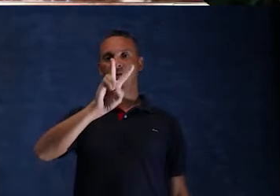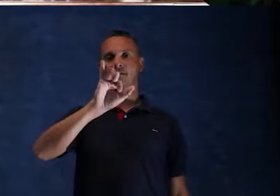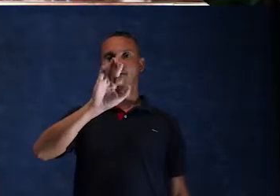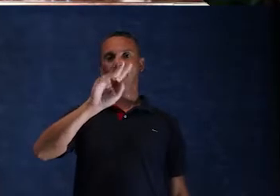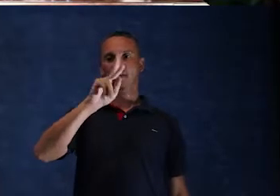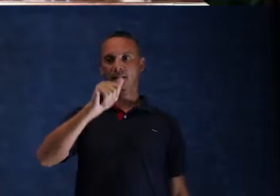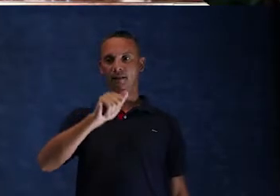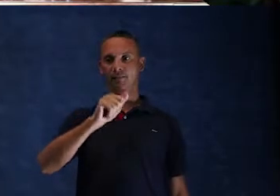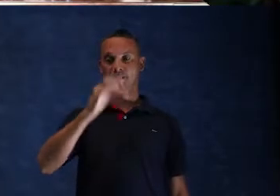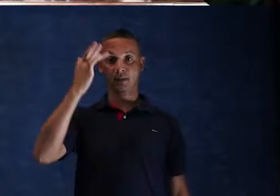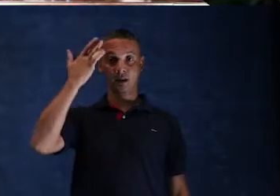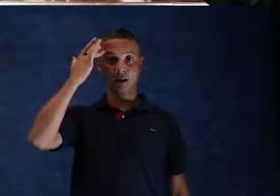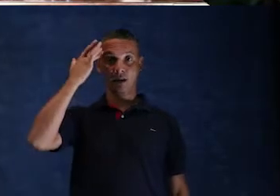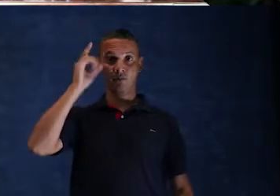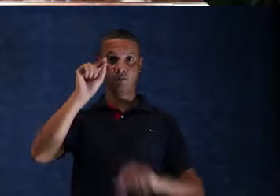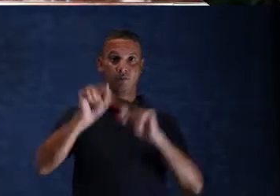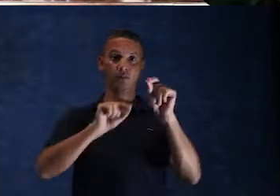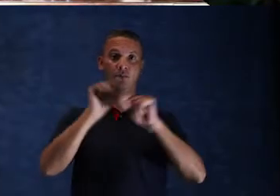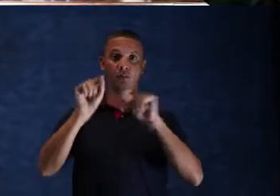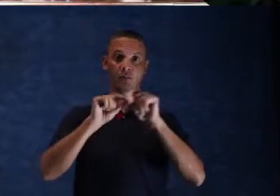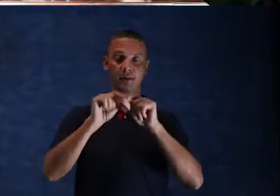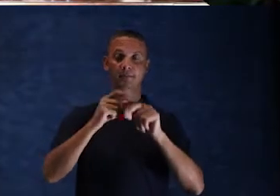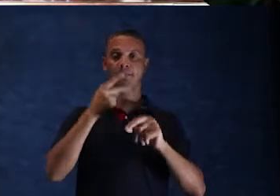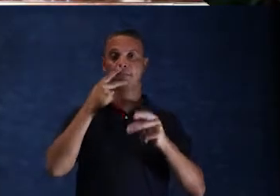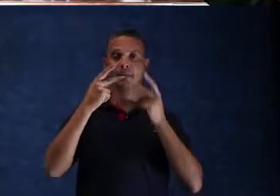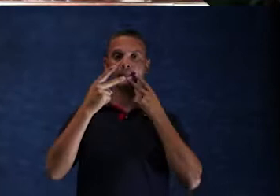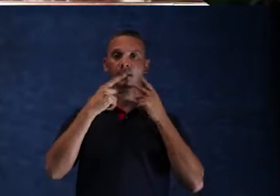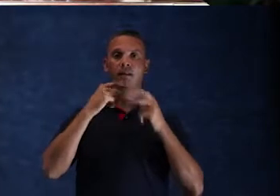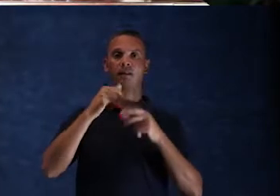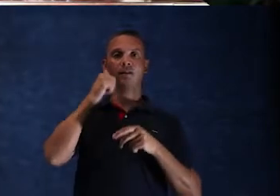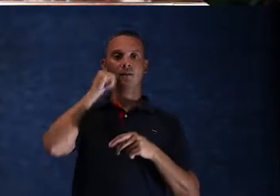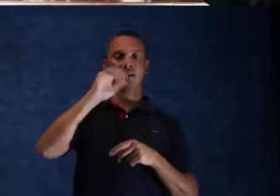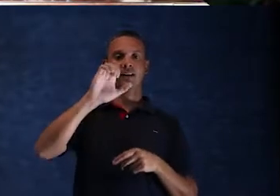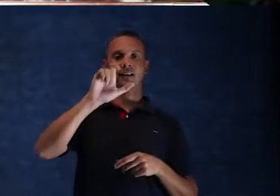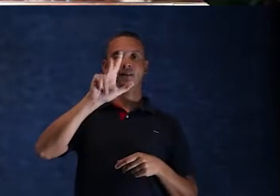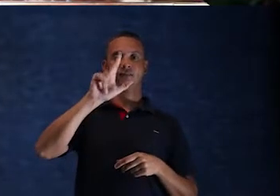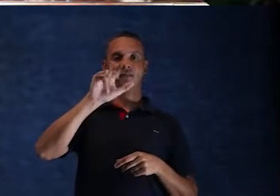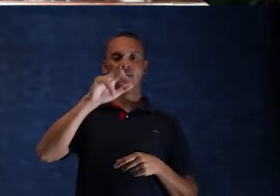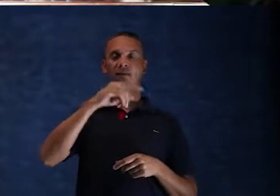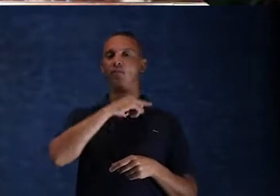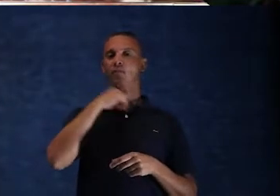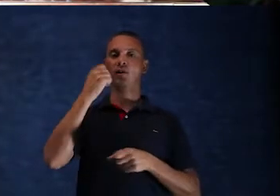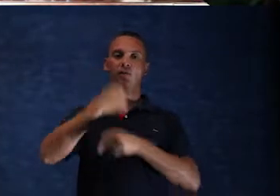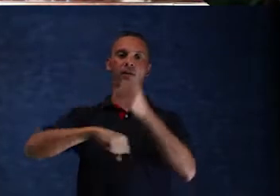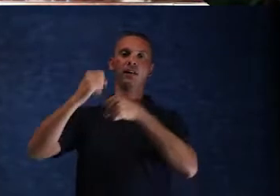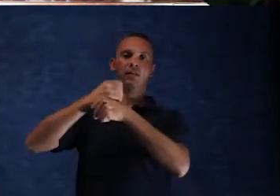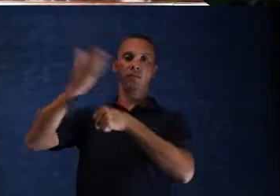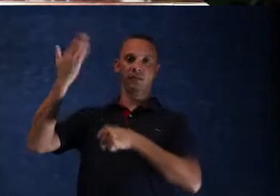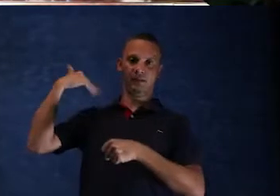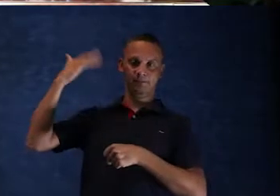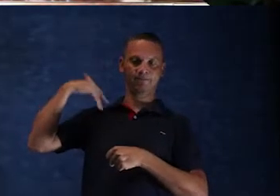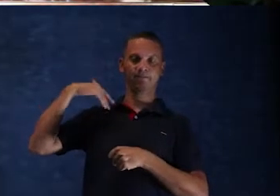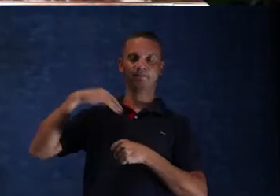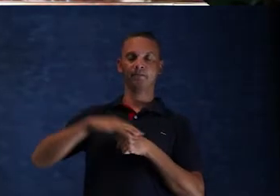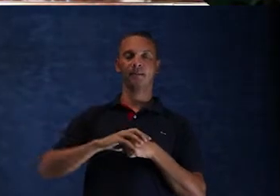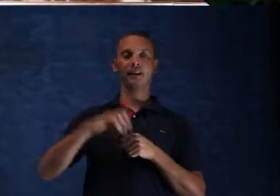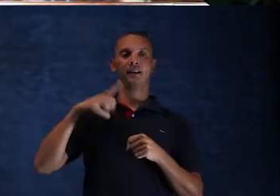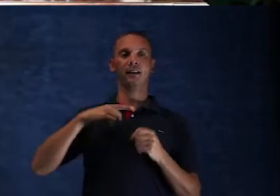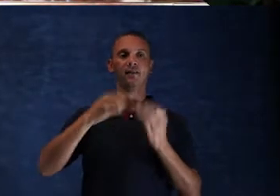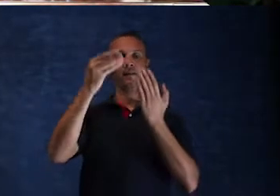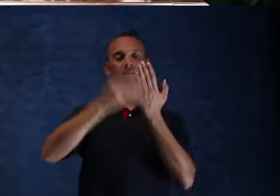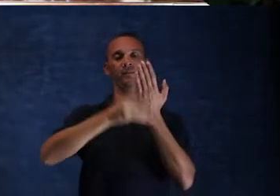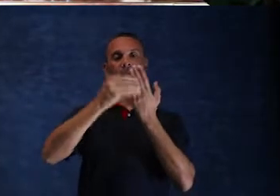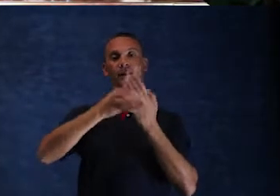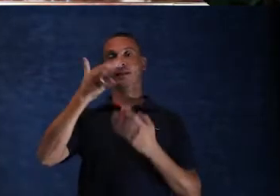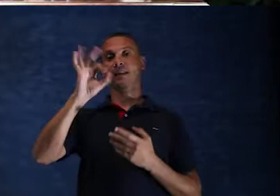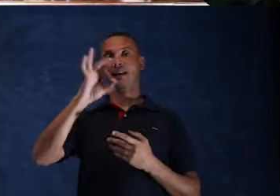Eu acho que é relevante citá-la aqui. Ela morreu ano passado e deixou um legado de 10 romances importantes.